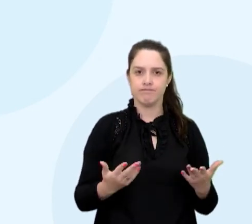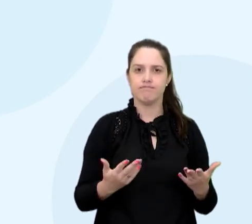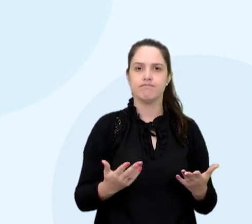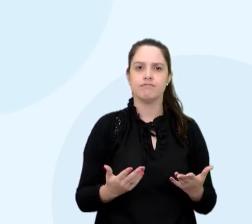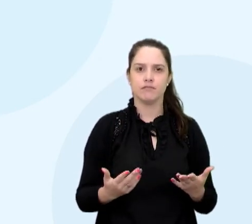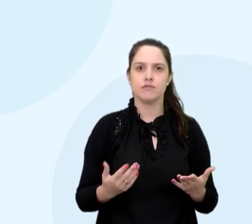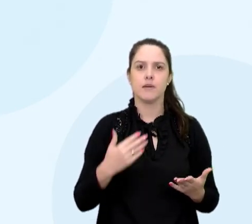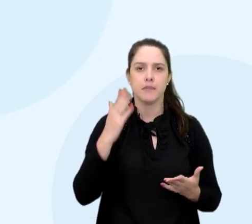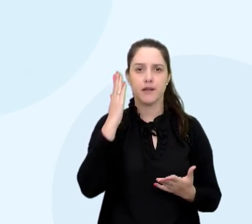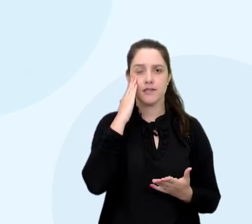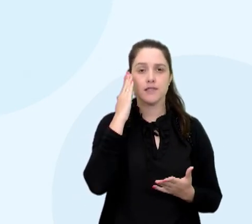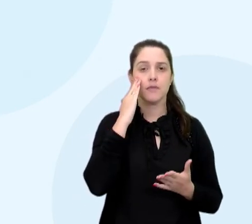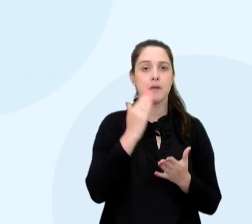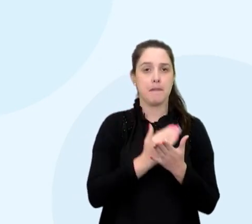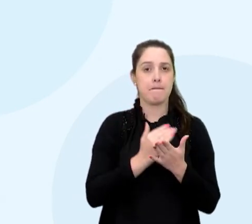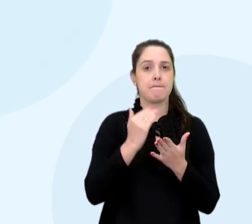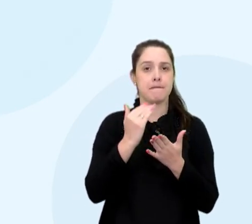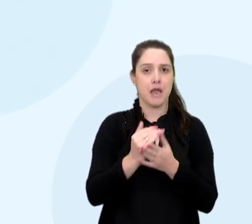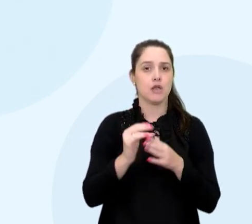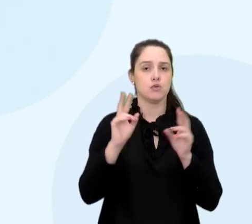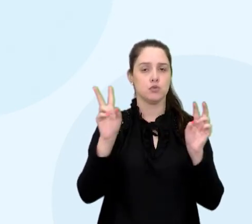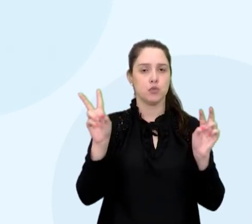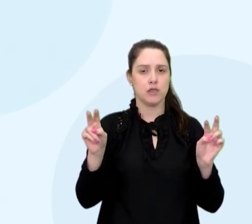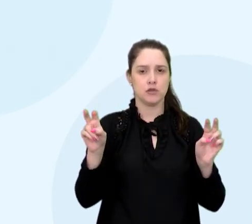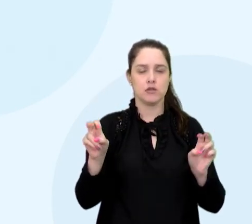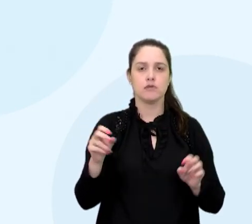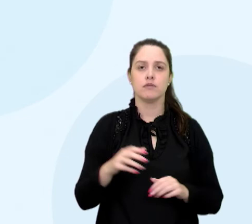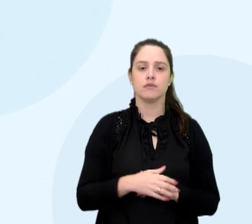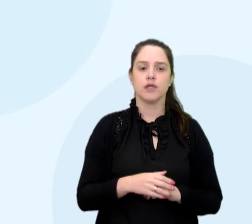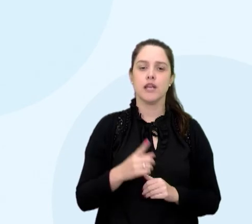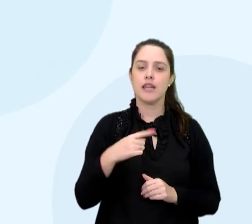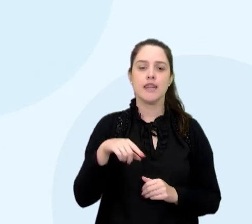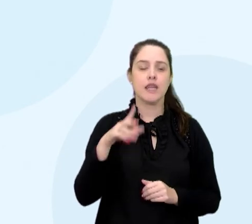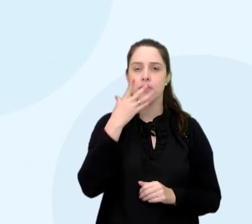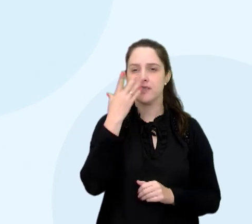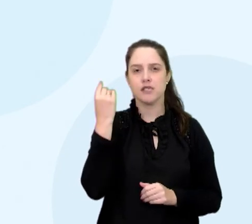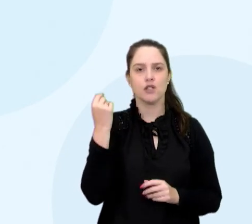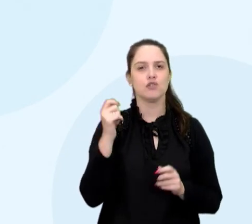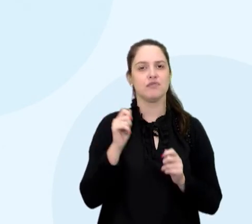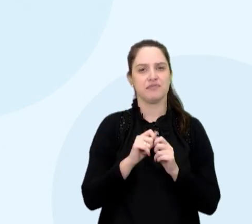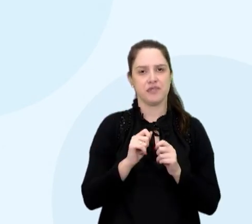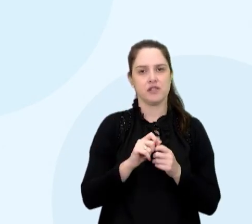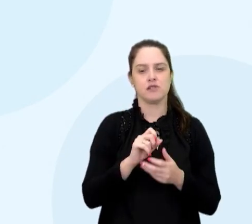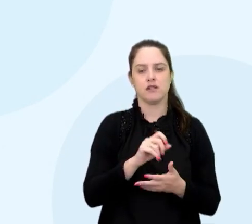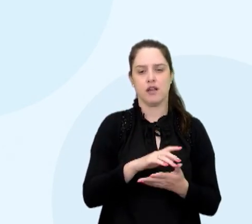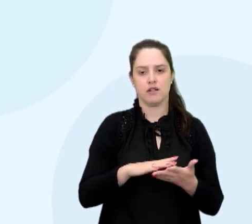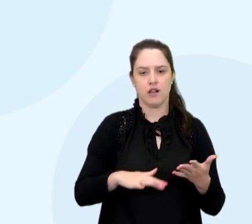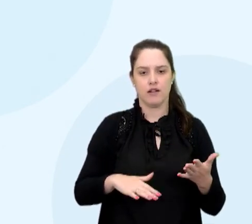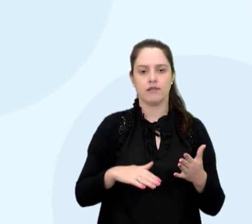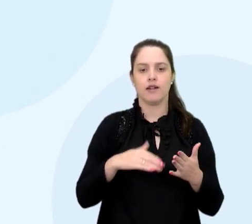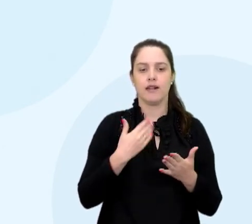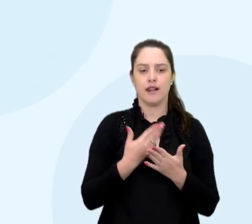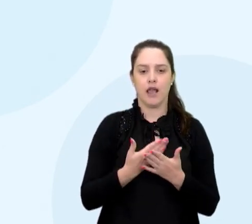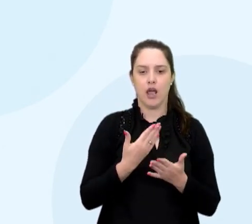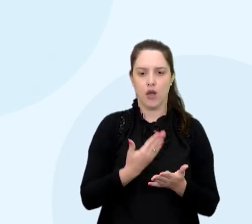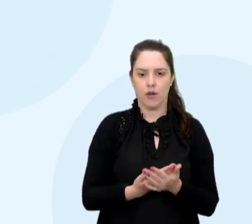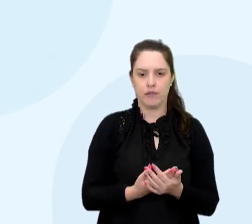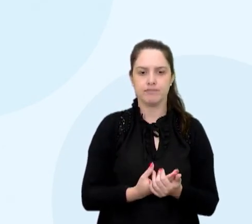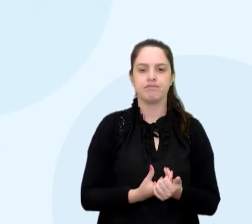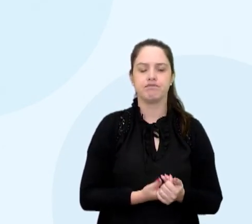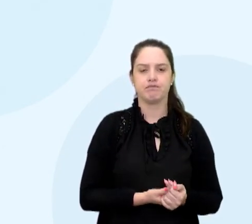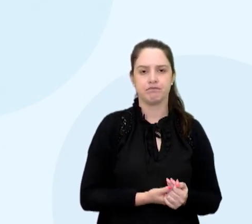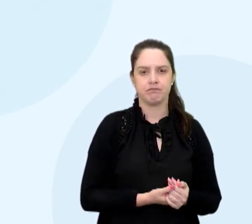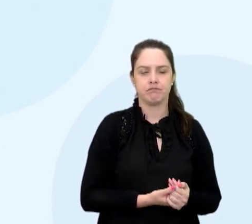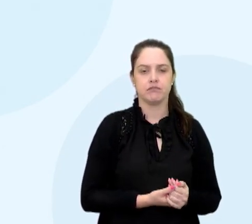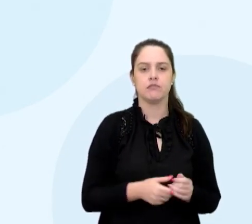para saber mais sobre o assunto, e não se esquecer de fazer a tarefa postada para a aula, que sempre tem uma tarefinha lá.